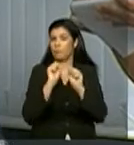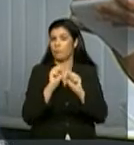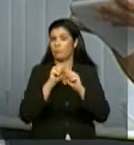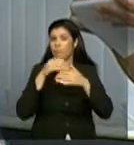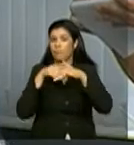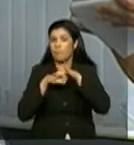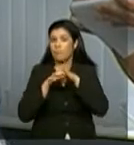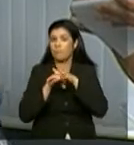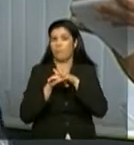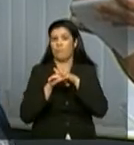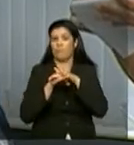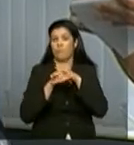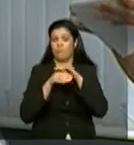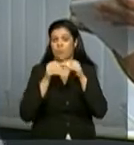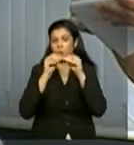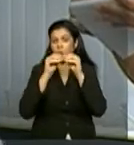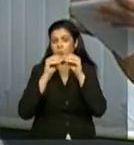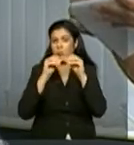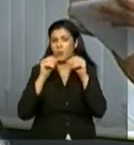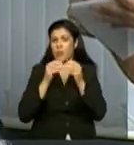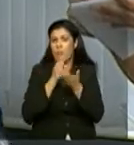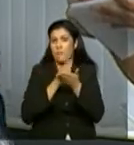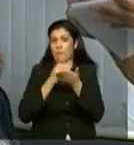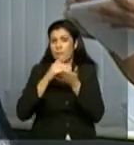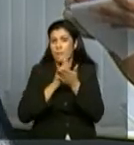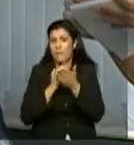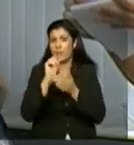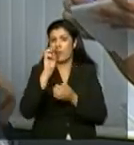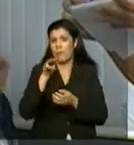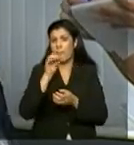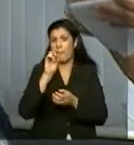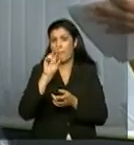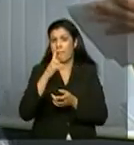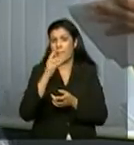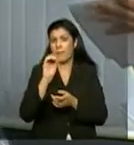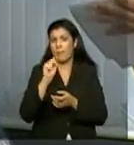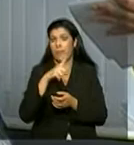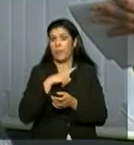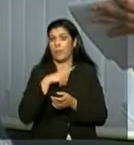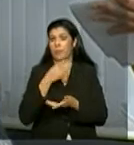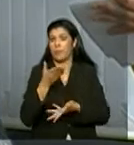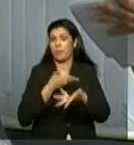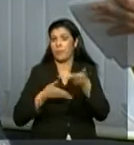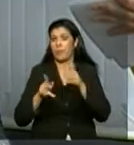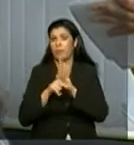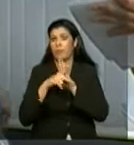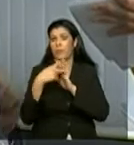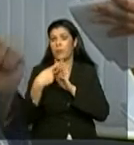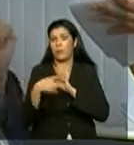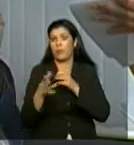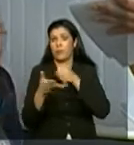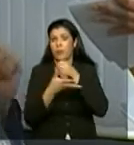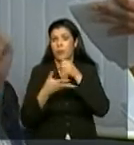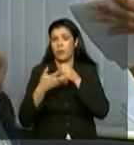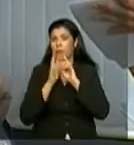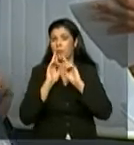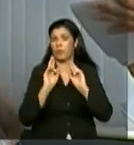vai rodar partes por milhão e nem relação com níveis